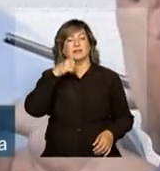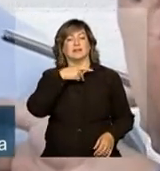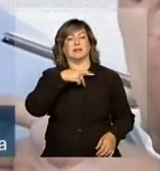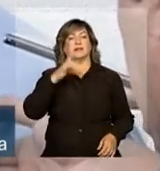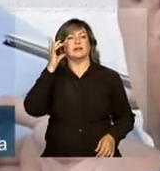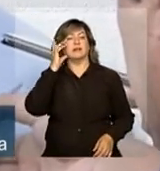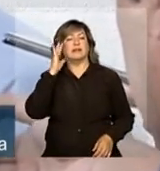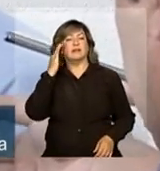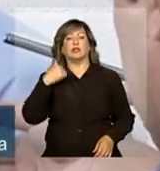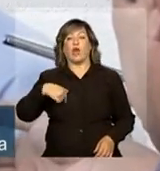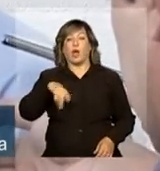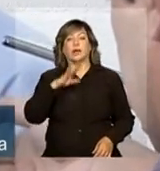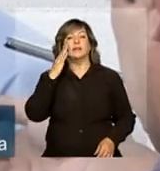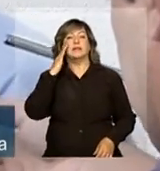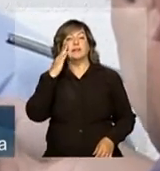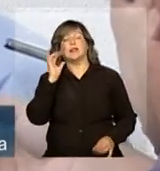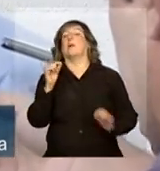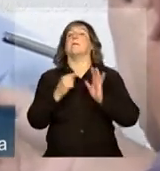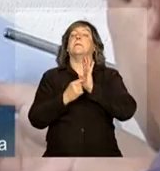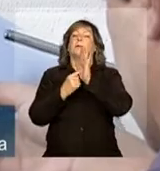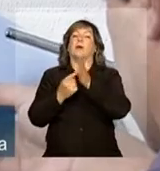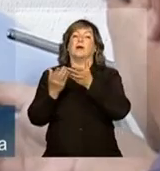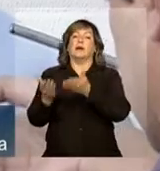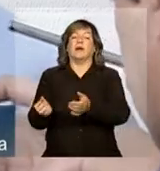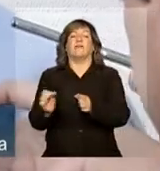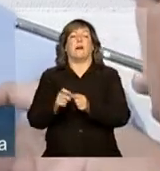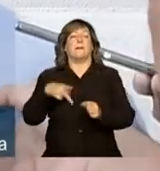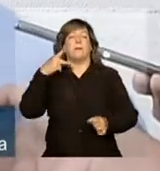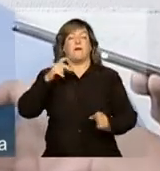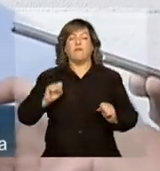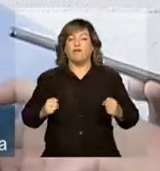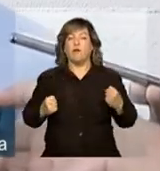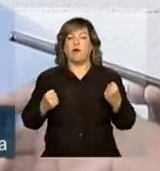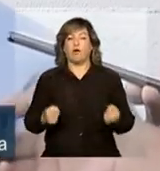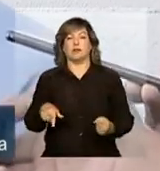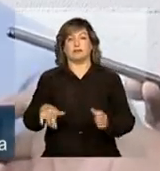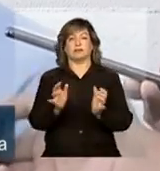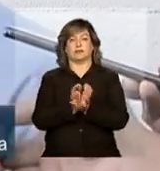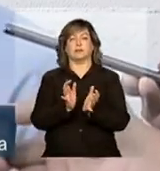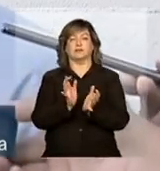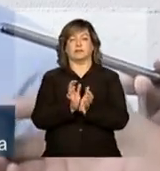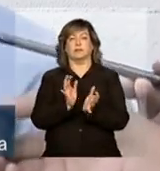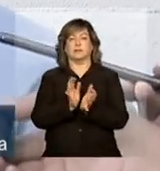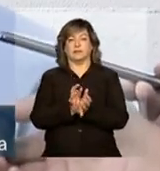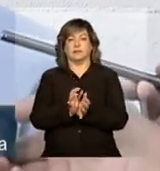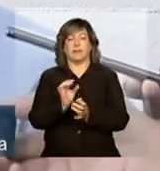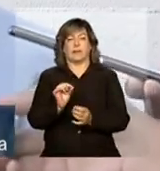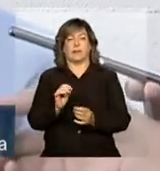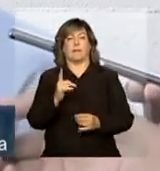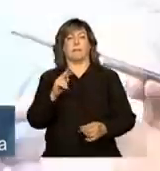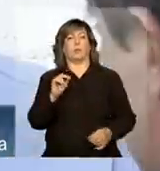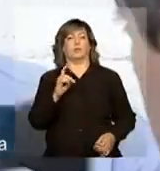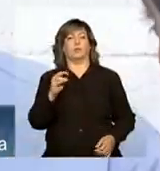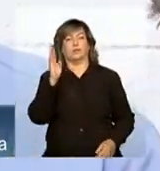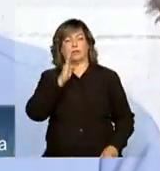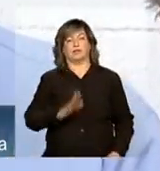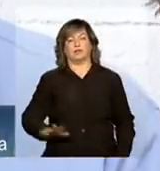ajudar para nós reivindicarmos e fazer uma política ainda mais forte para o setor da produção